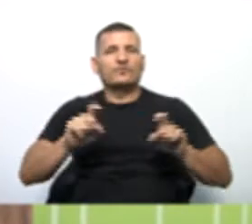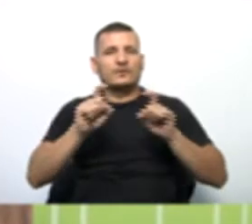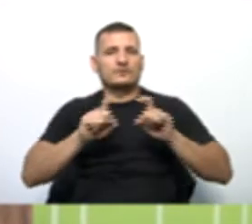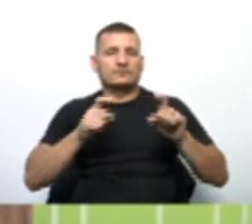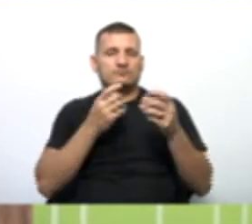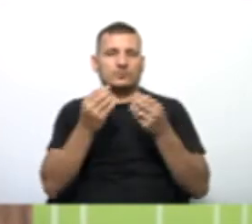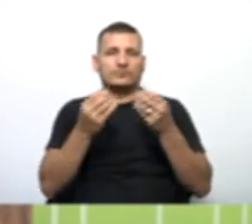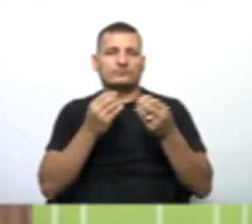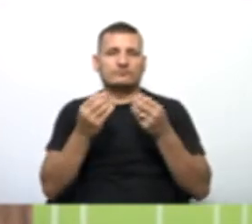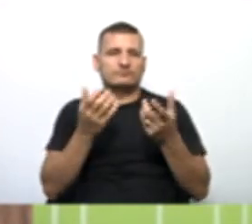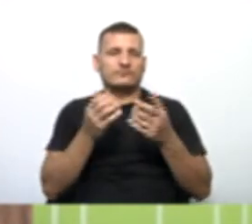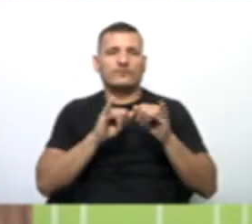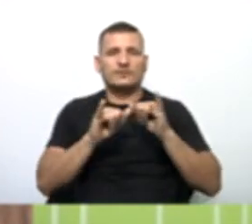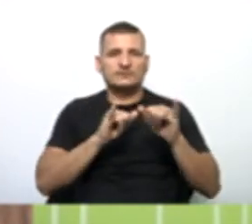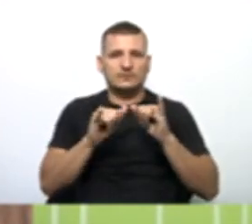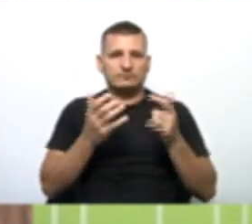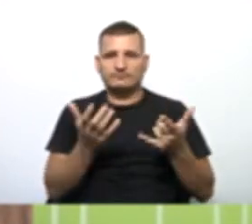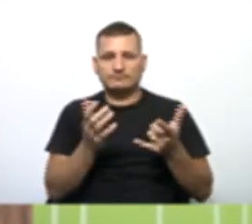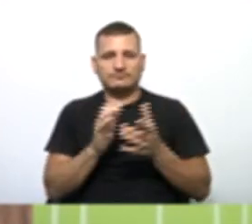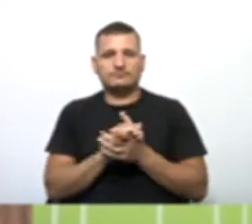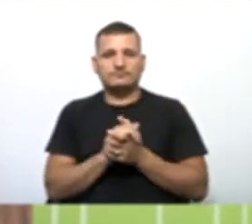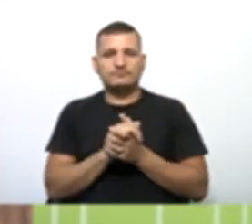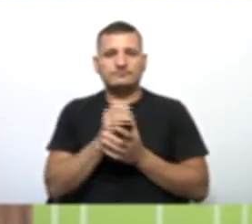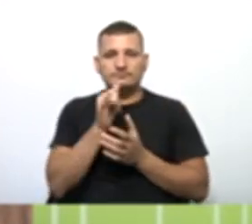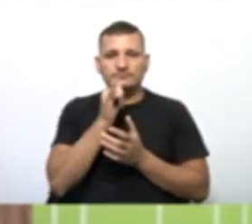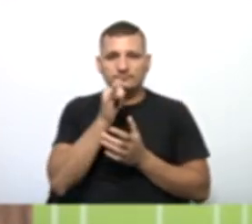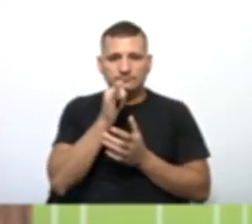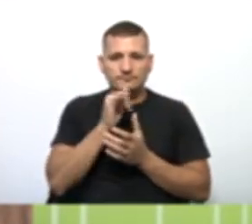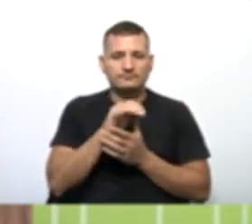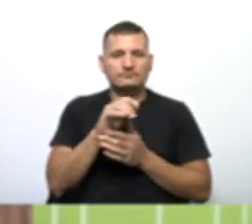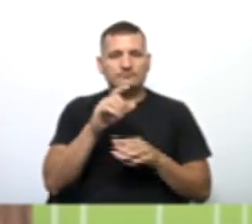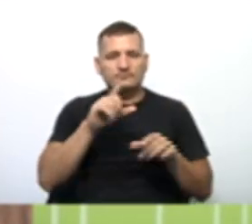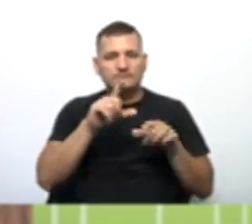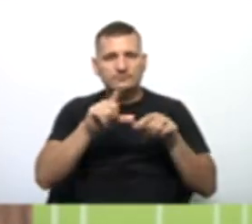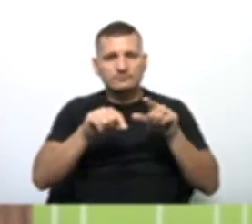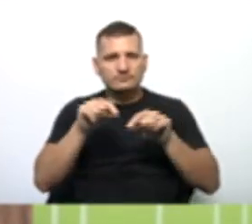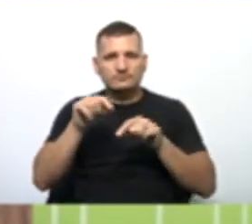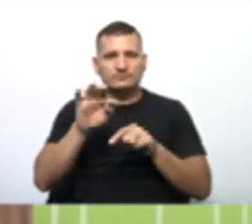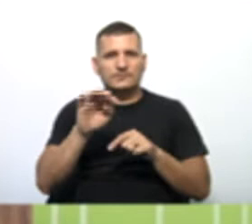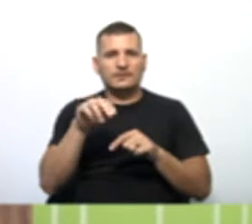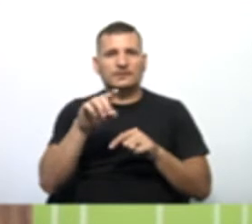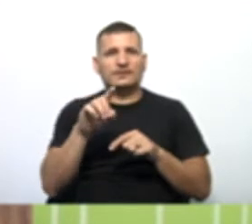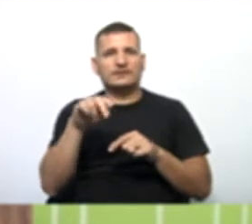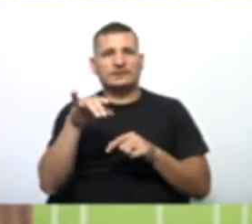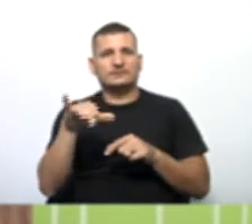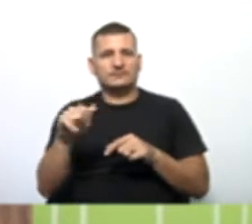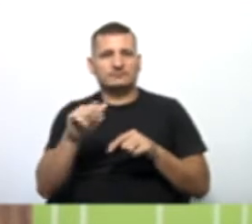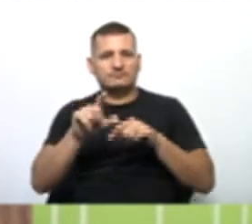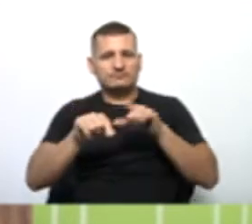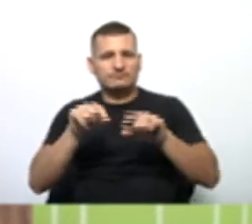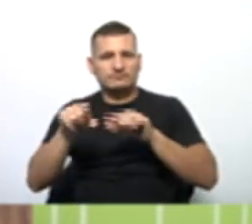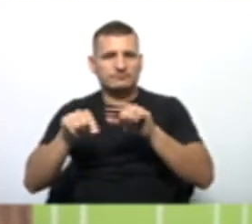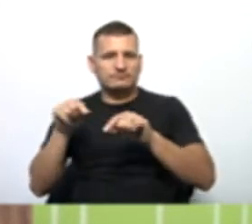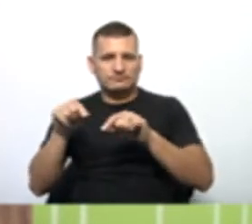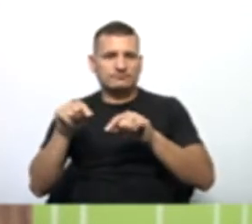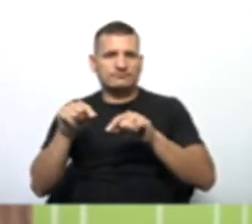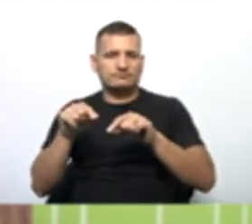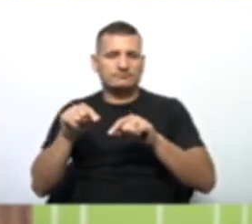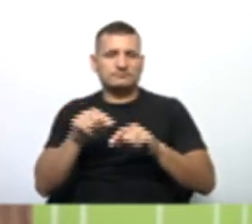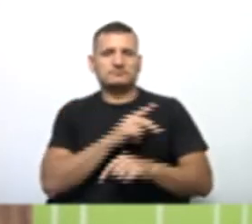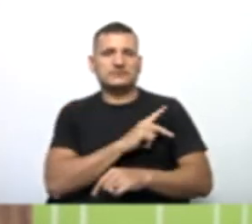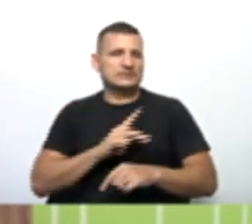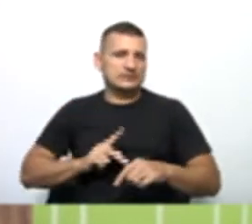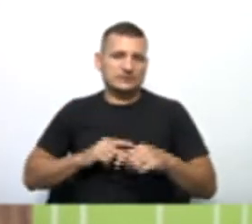né? Tendência de escolha de presidente da República no processo eleitoral, por exemplo.